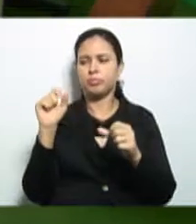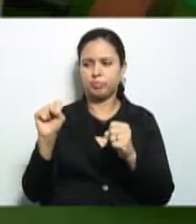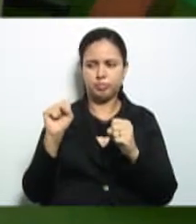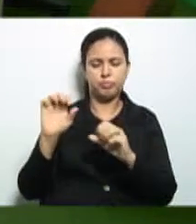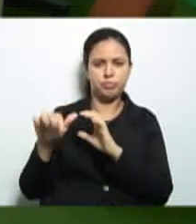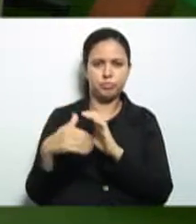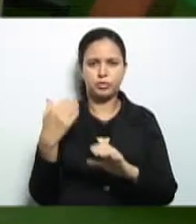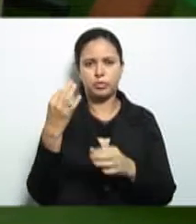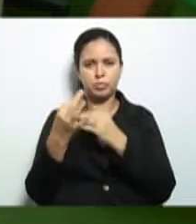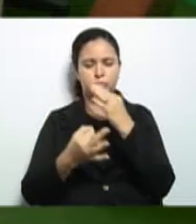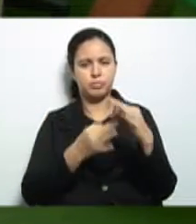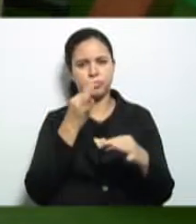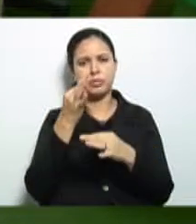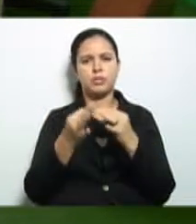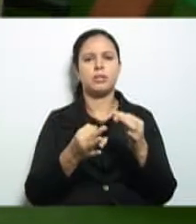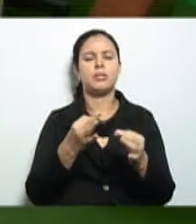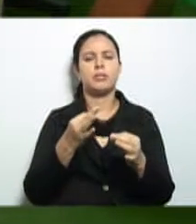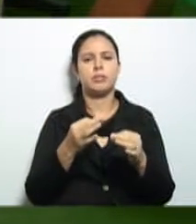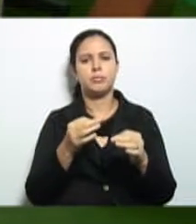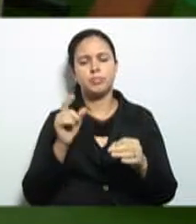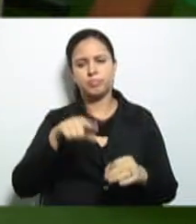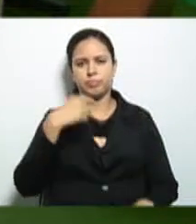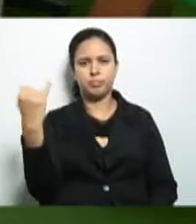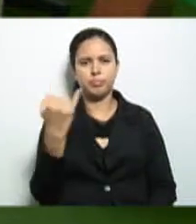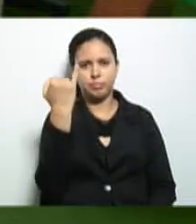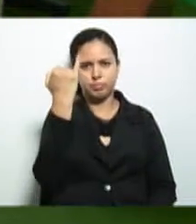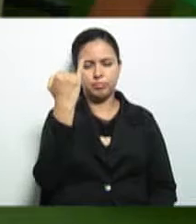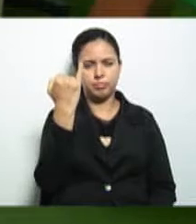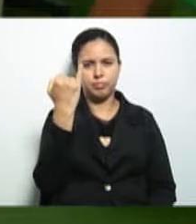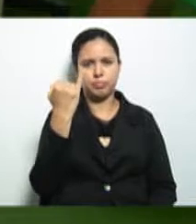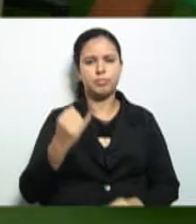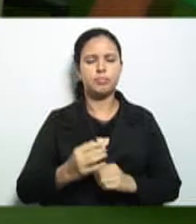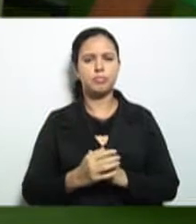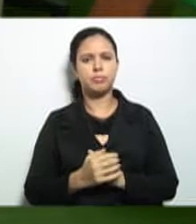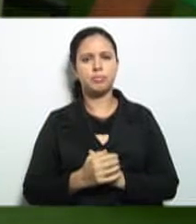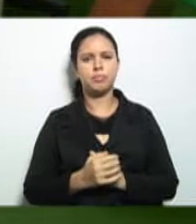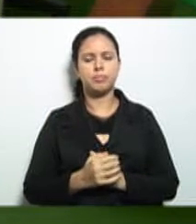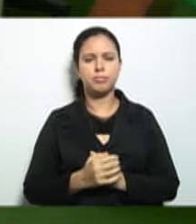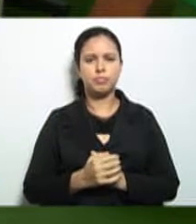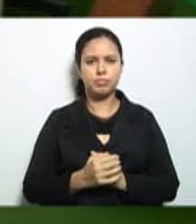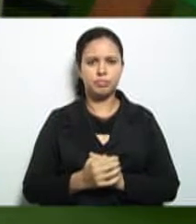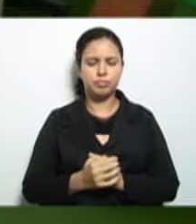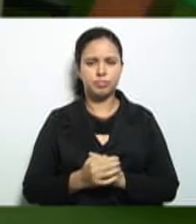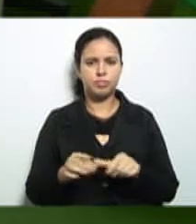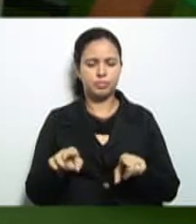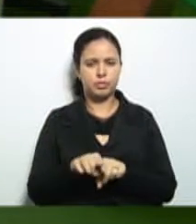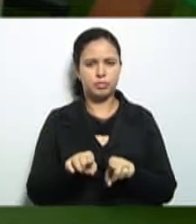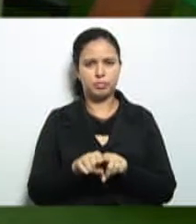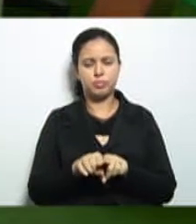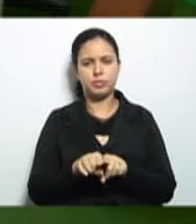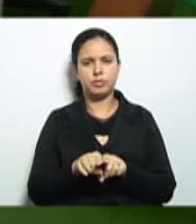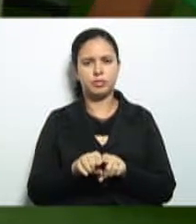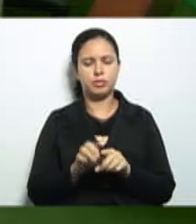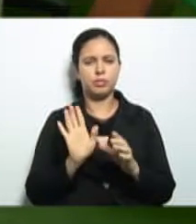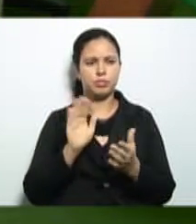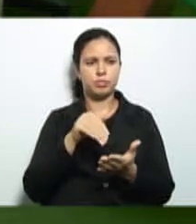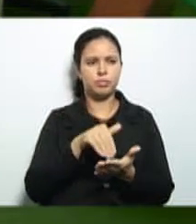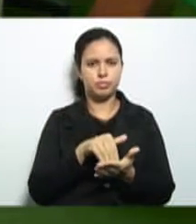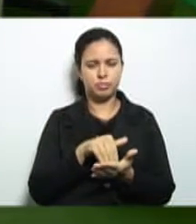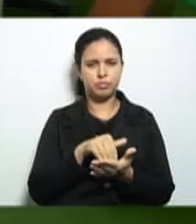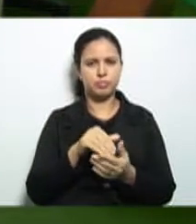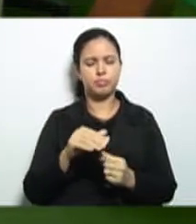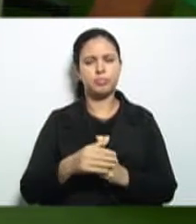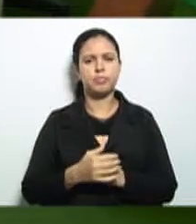os comentários de vocês, é muito importante para a gente isso, né? Professor, um último alô aí para a gente se